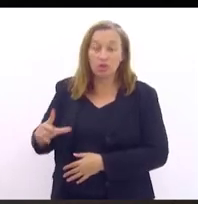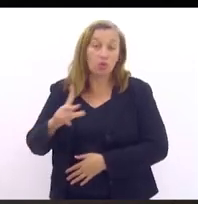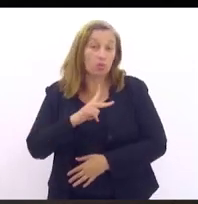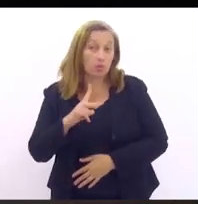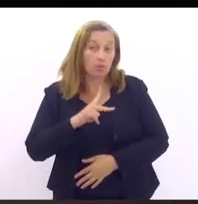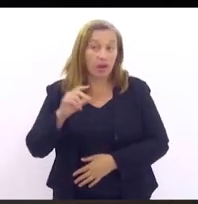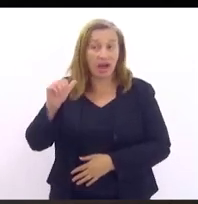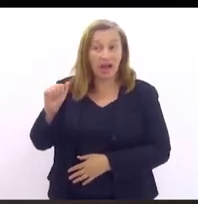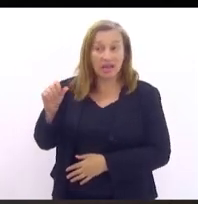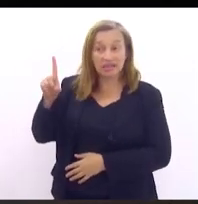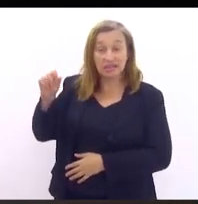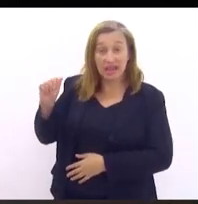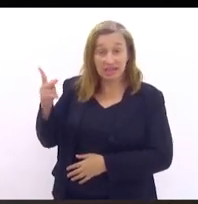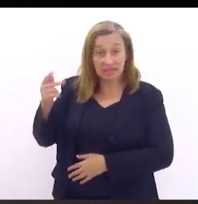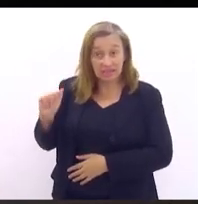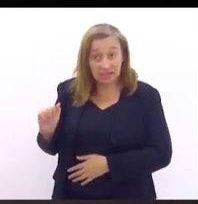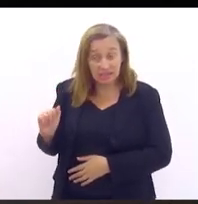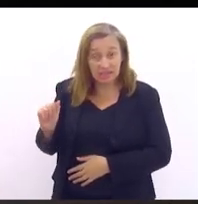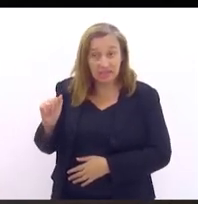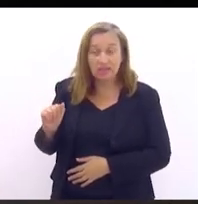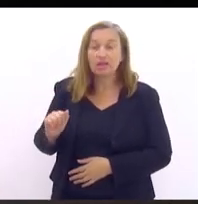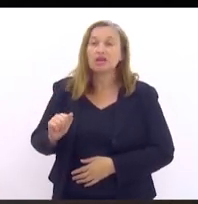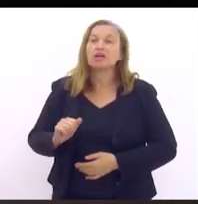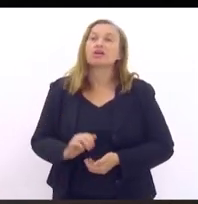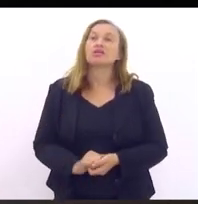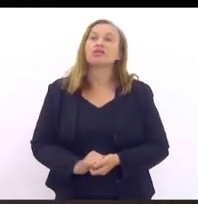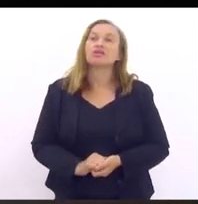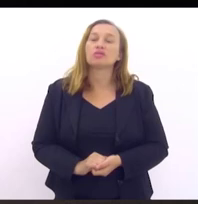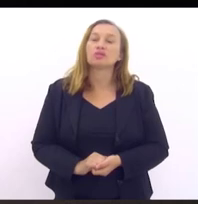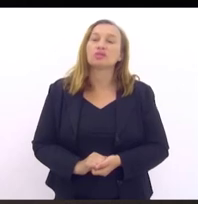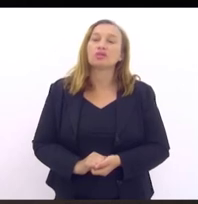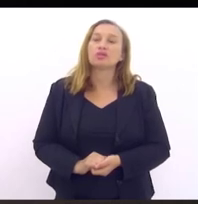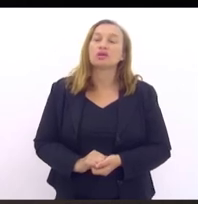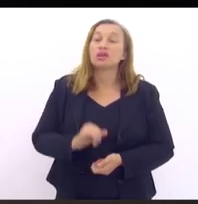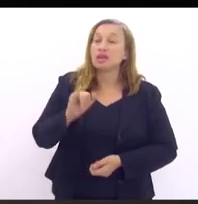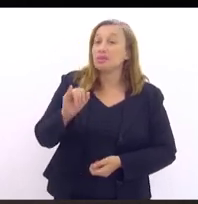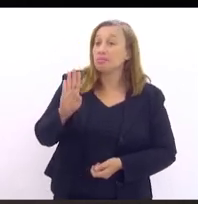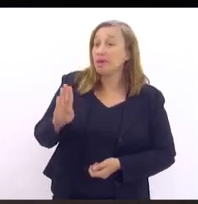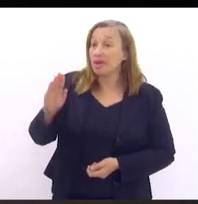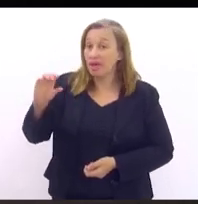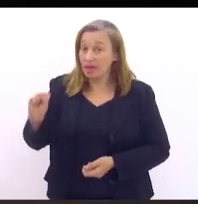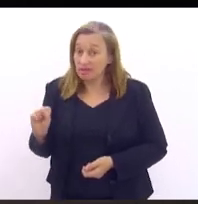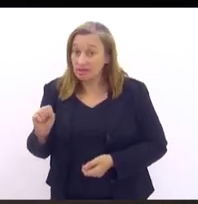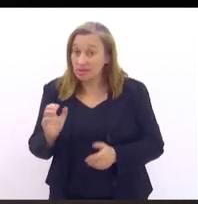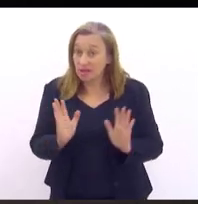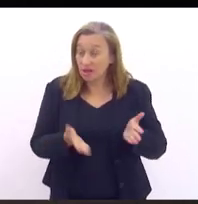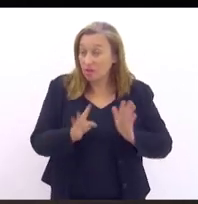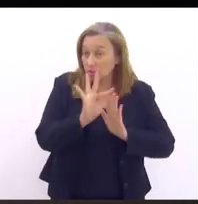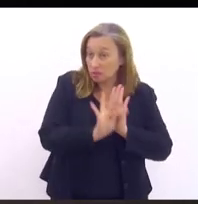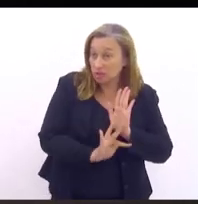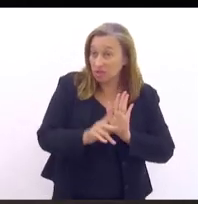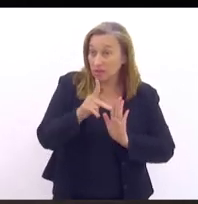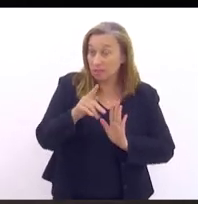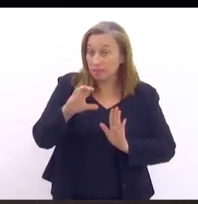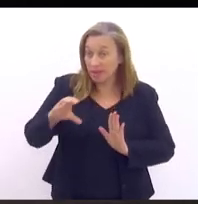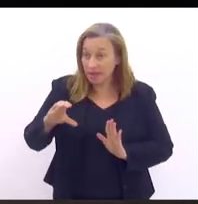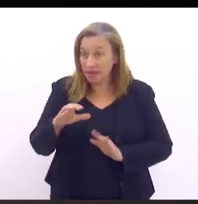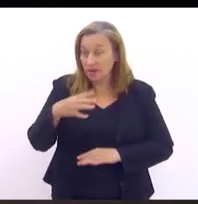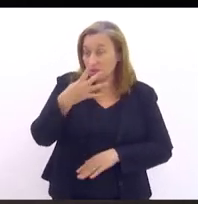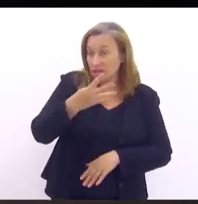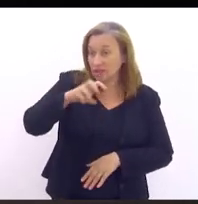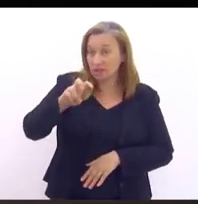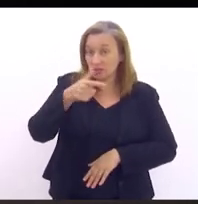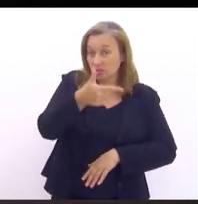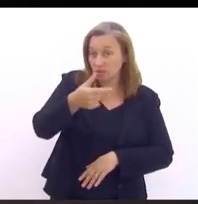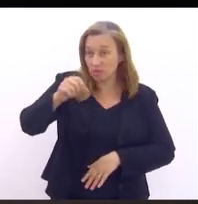ministro, afirmou que a atual configuração do IBS, no texto da PEC 45 de